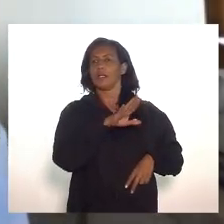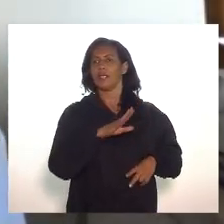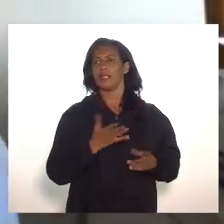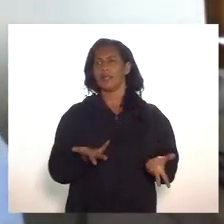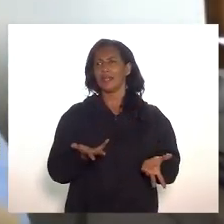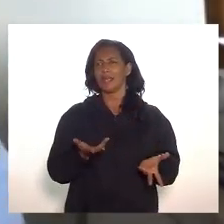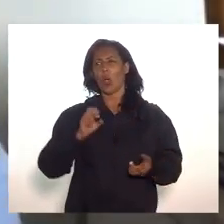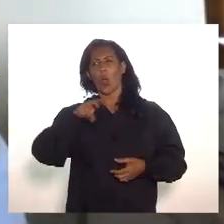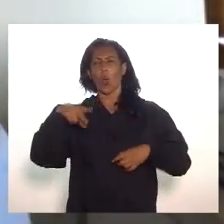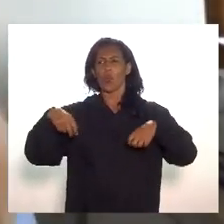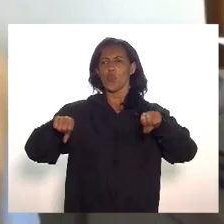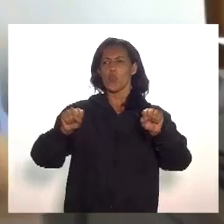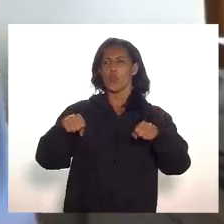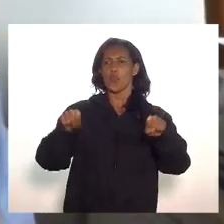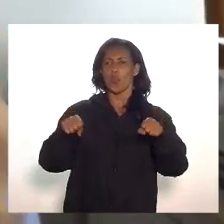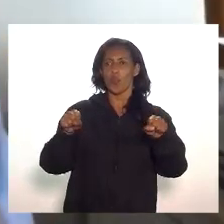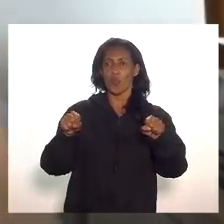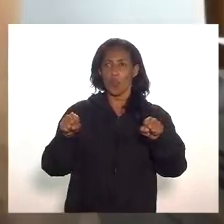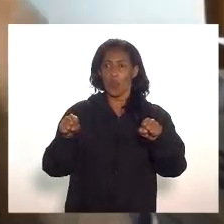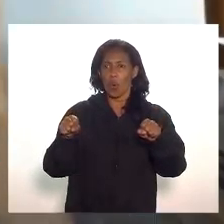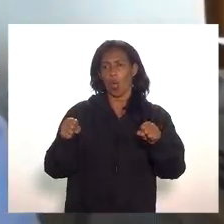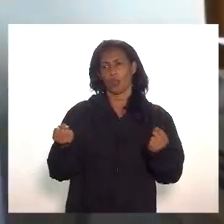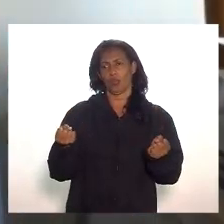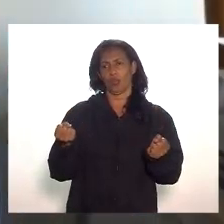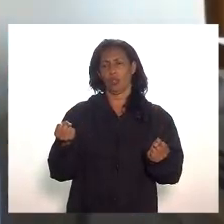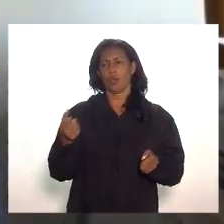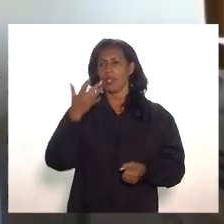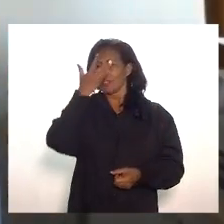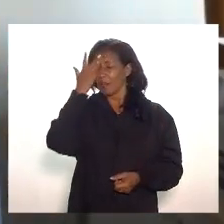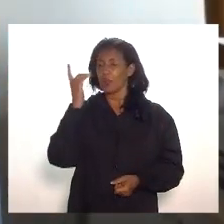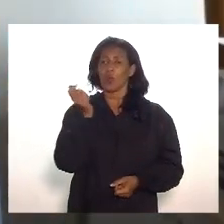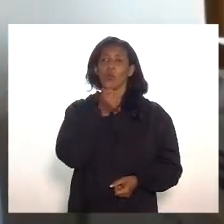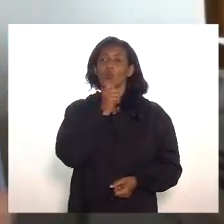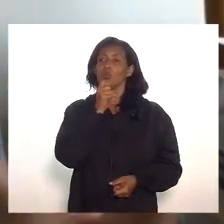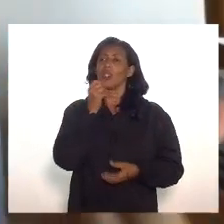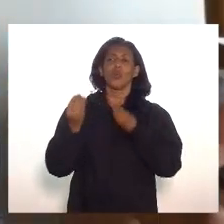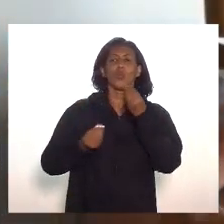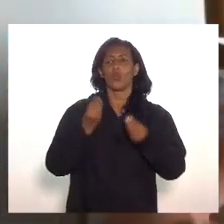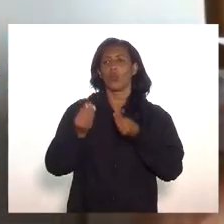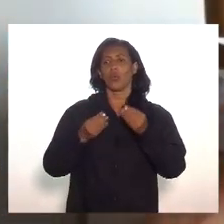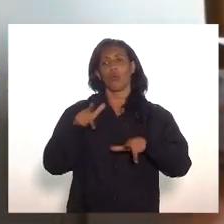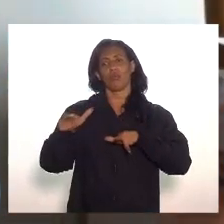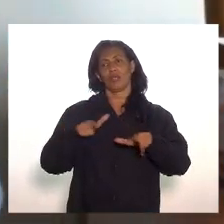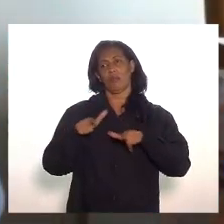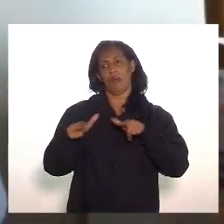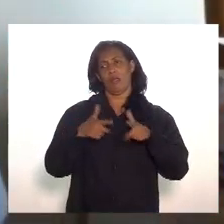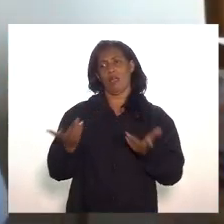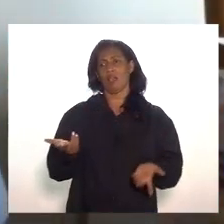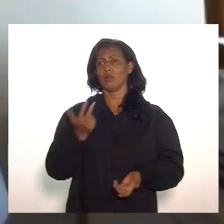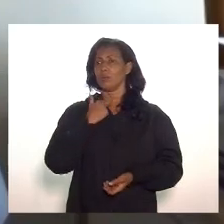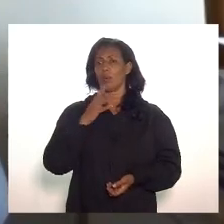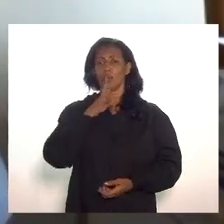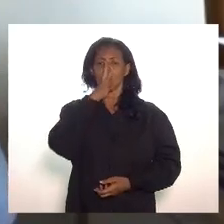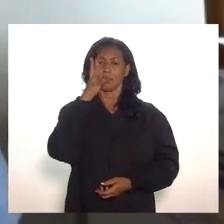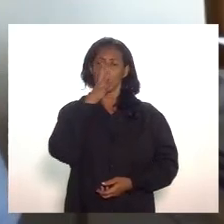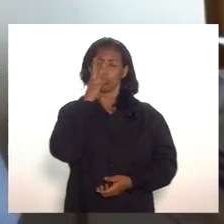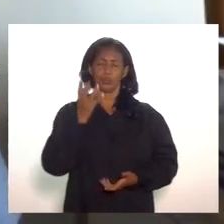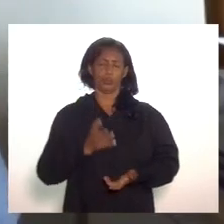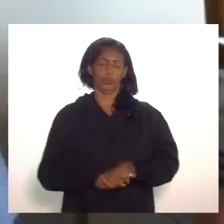pequena cilindrada, que é o ganha-pão do cidadão, evidentemente isso é um absurdo. Isso é